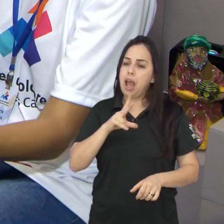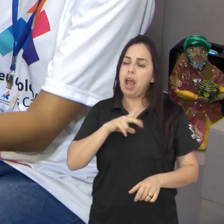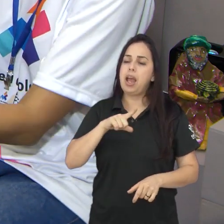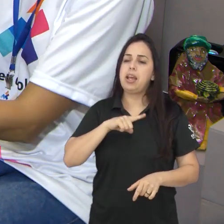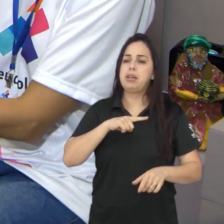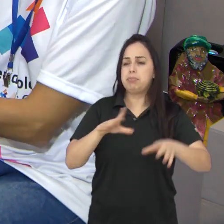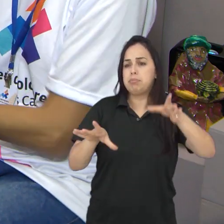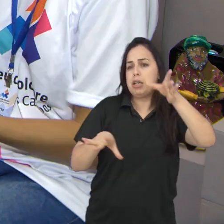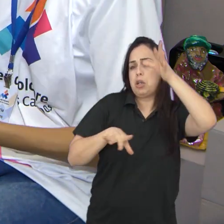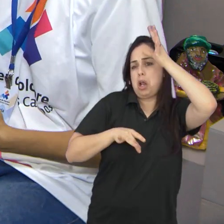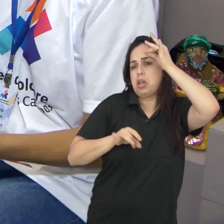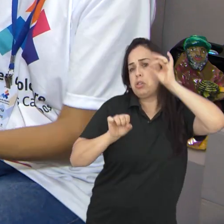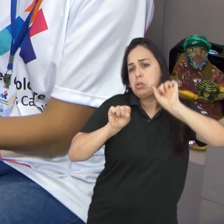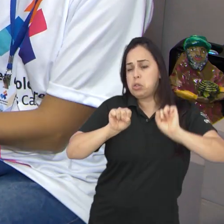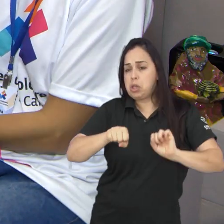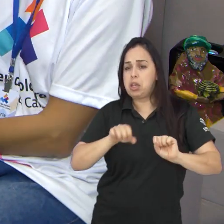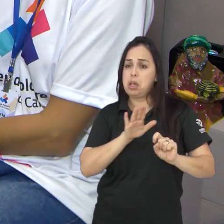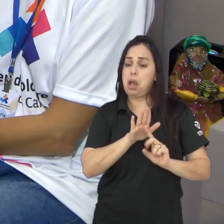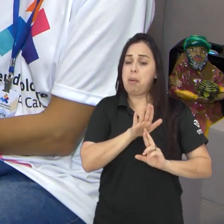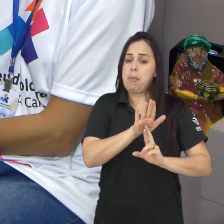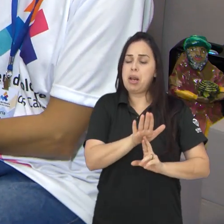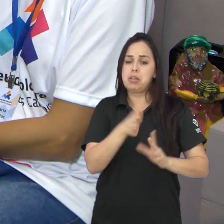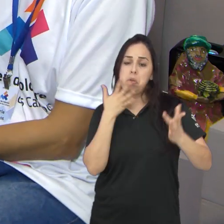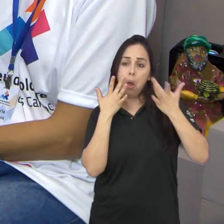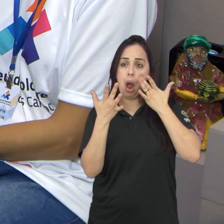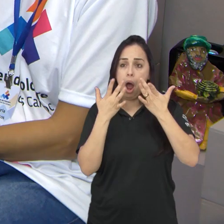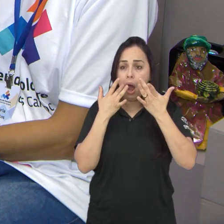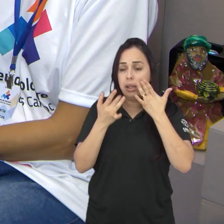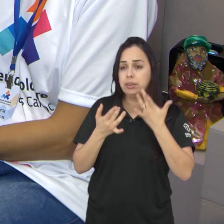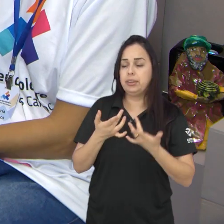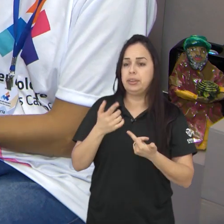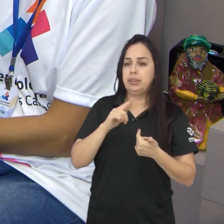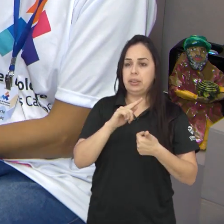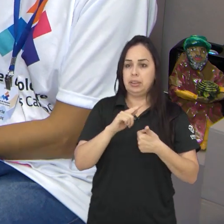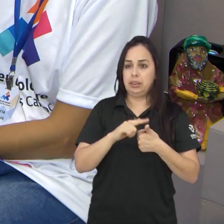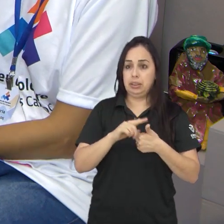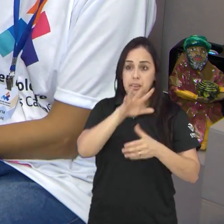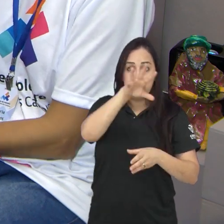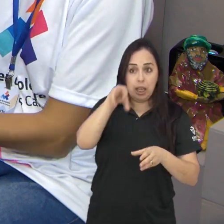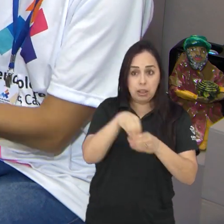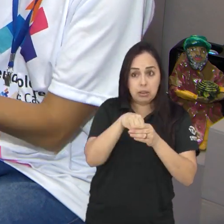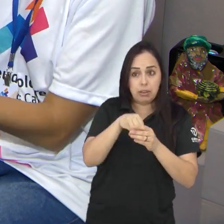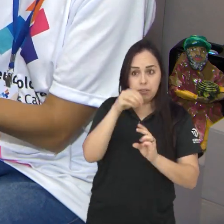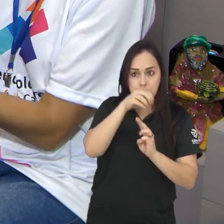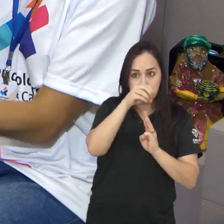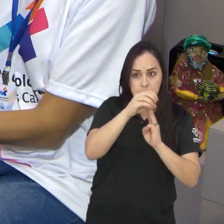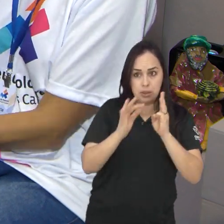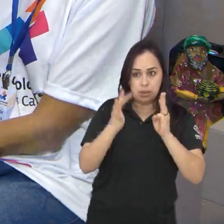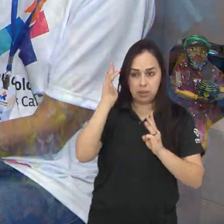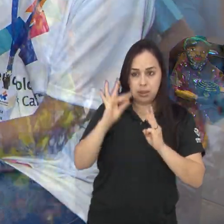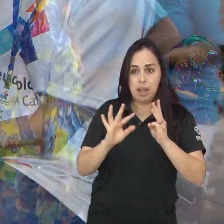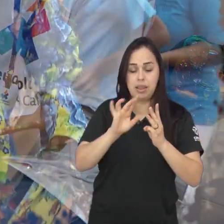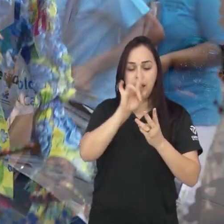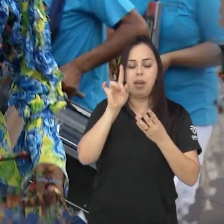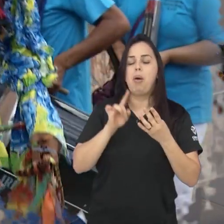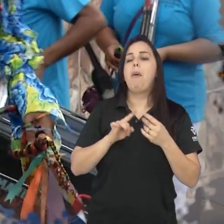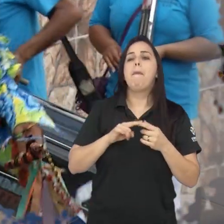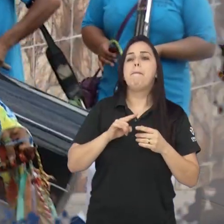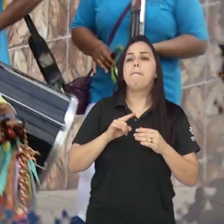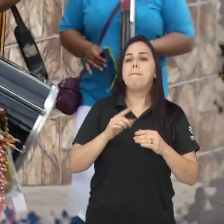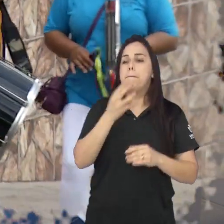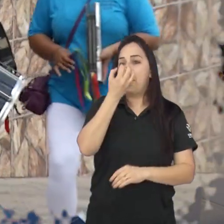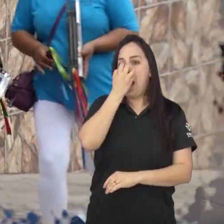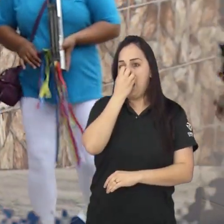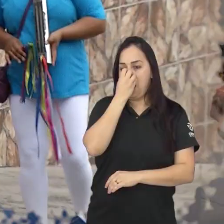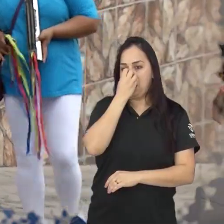sim, dessa representação, né? Então você tem na Folia de Reis o palhaço, que é